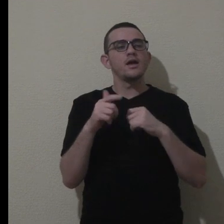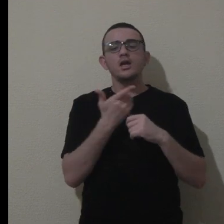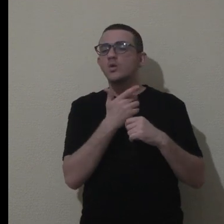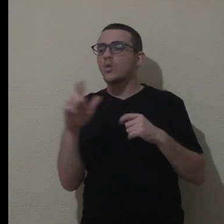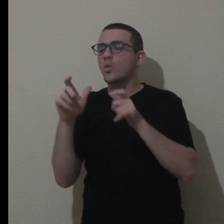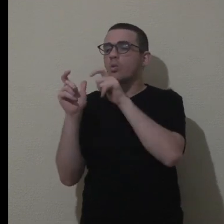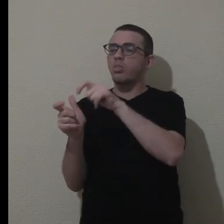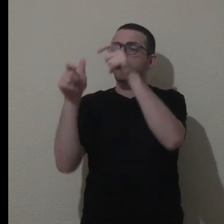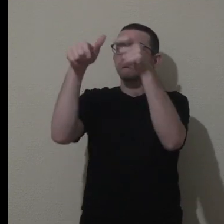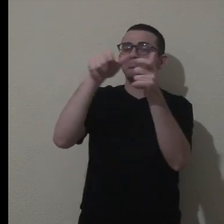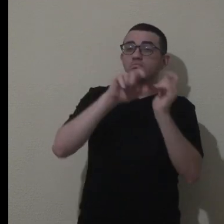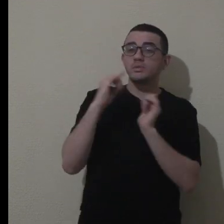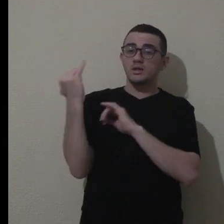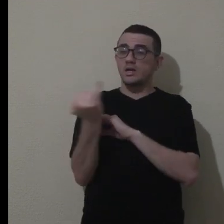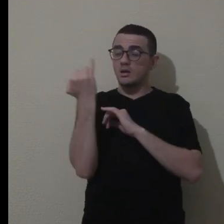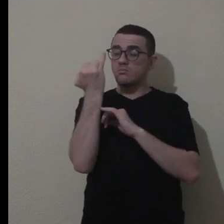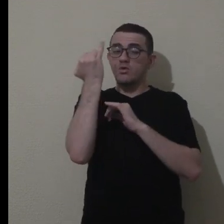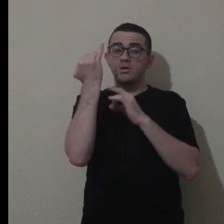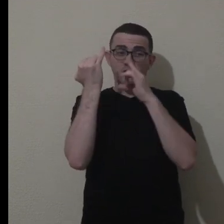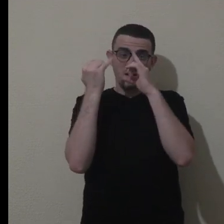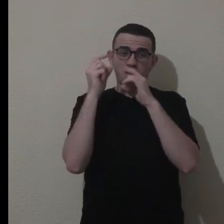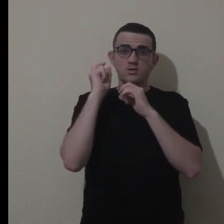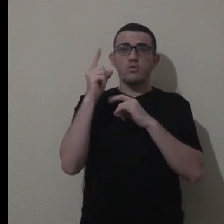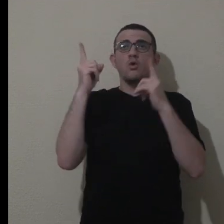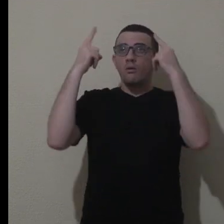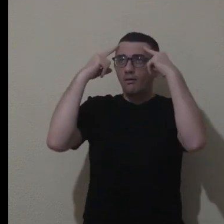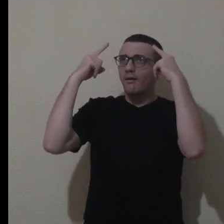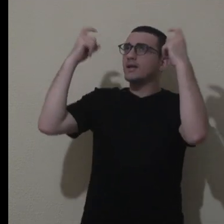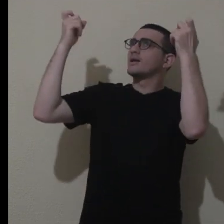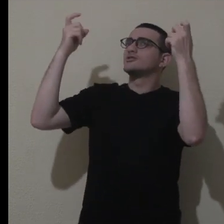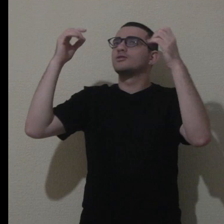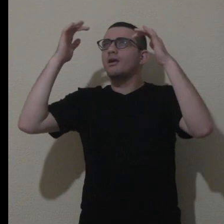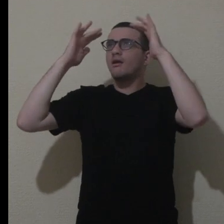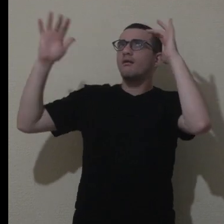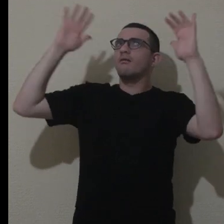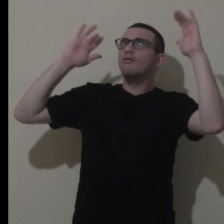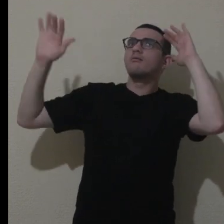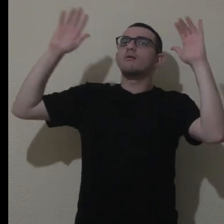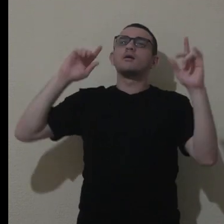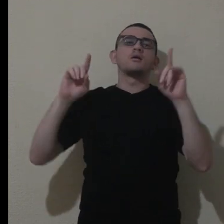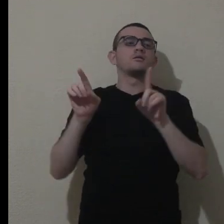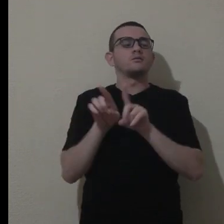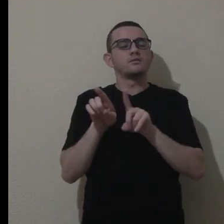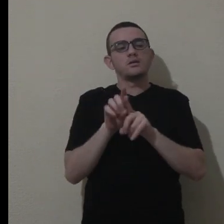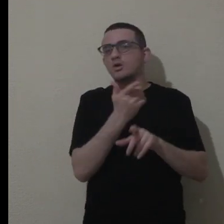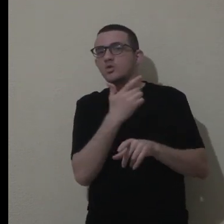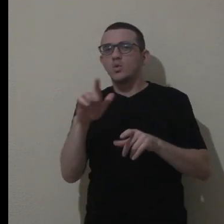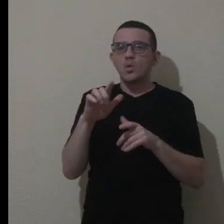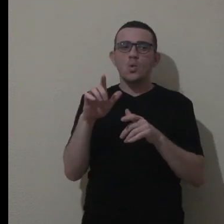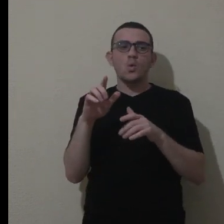outras regiões que são importantes para a parte criativa, pensamento abstrato ou de